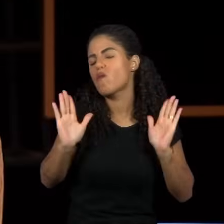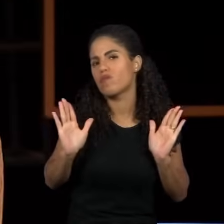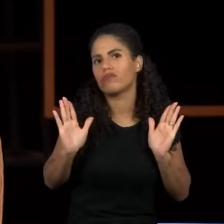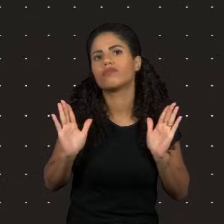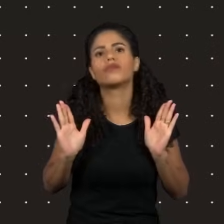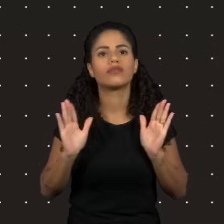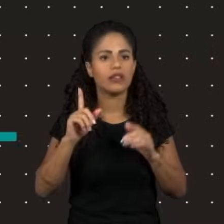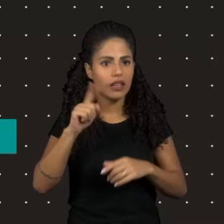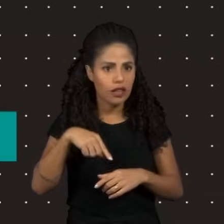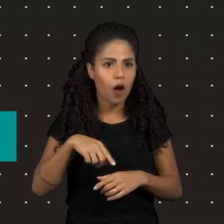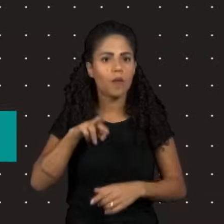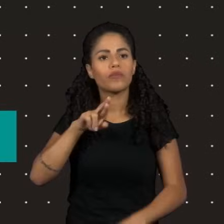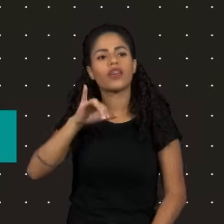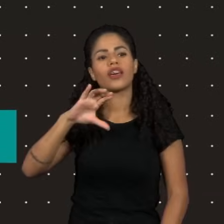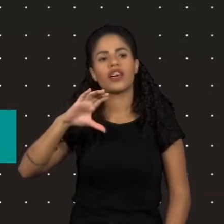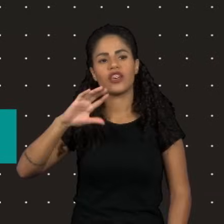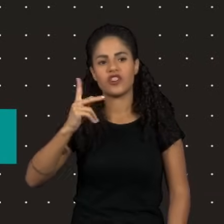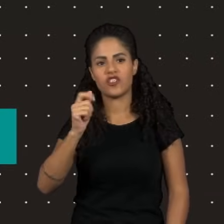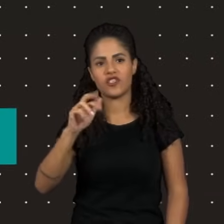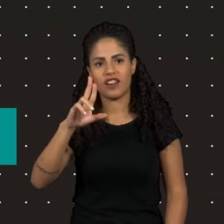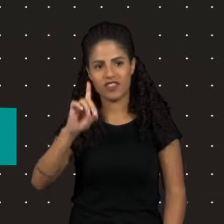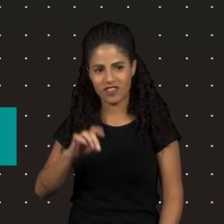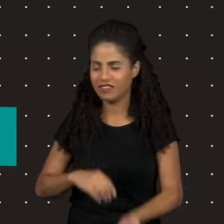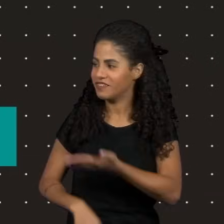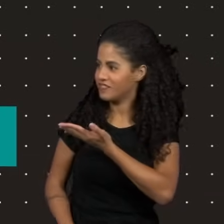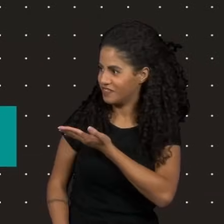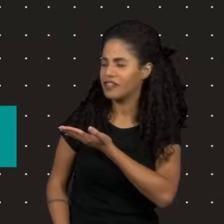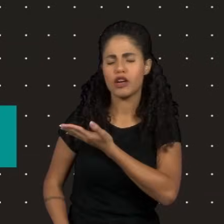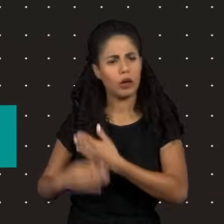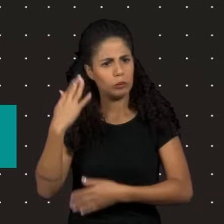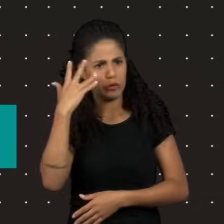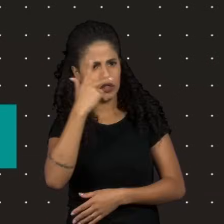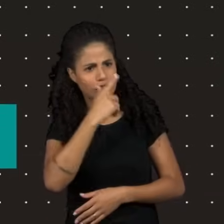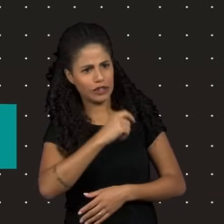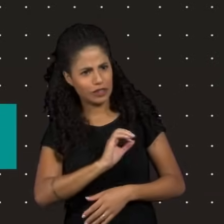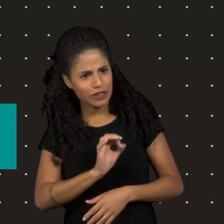lembro, Richard Chamberlain. Sim, bonitão.